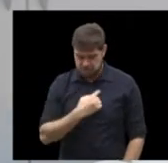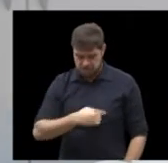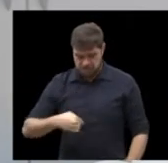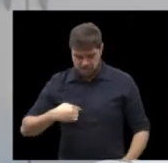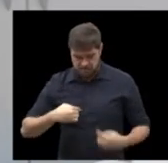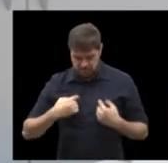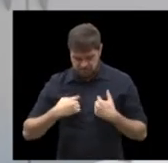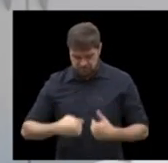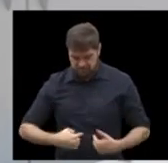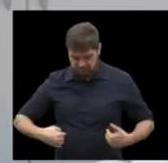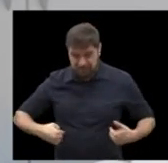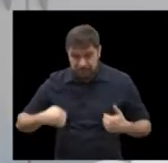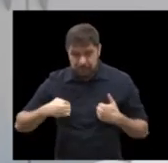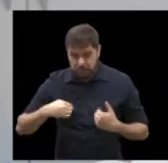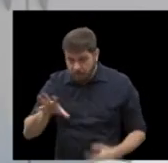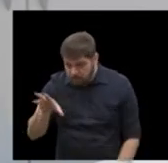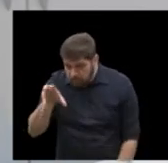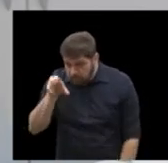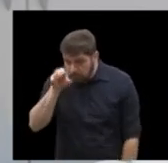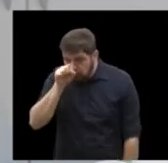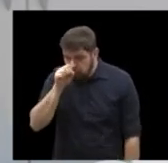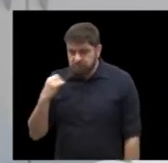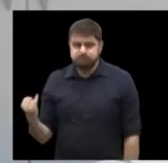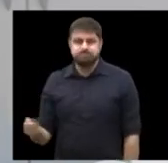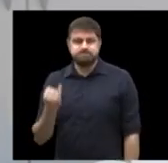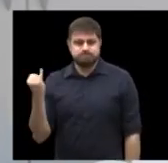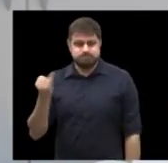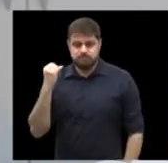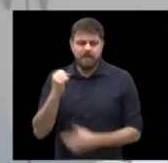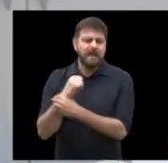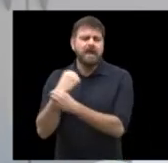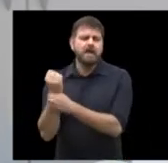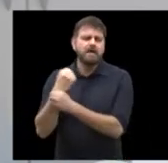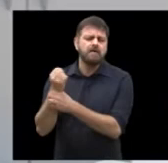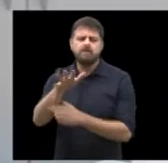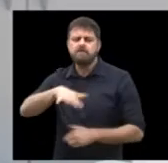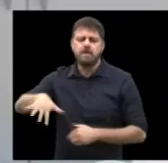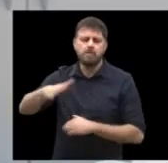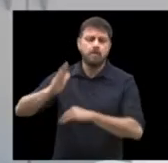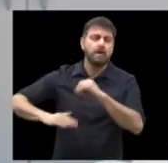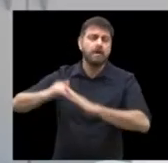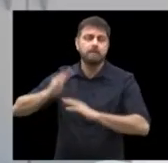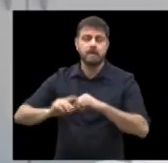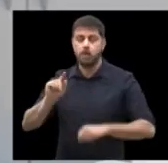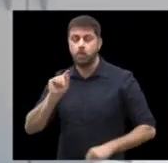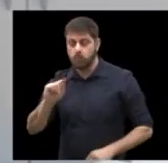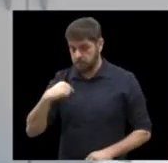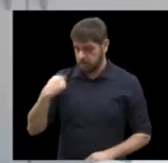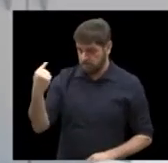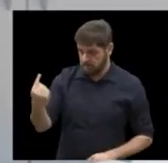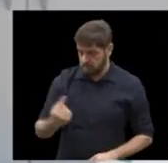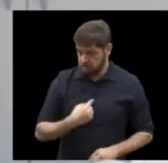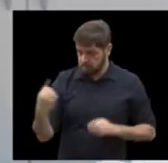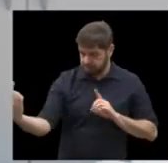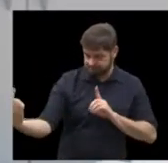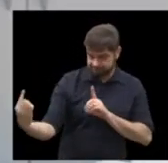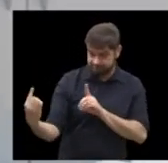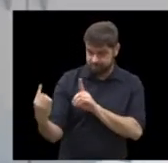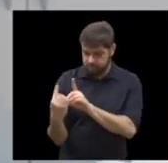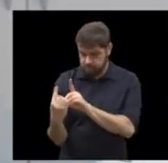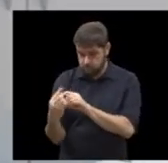respiratórias importantes e do ponto de vista da fisioterapia, nós temos, quando chegam os pacientes aqui